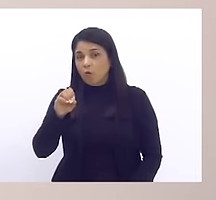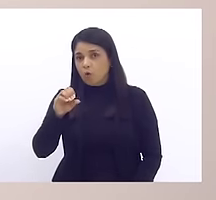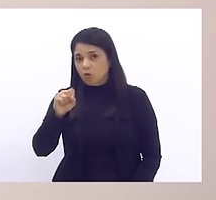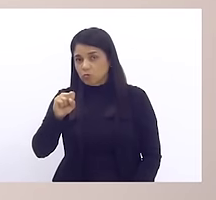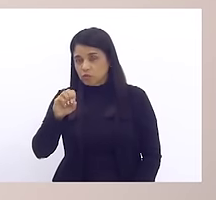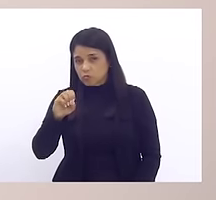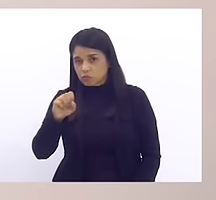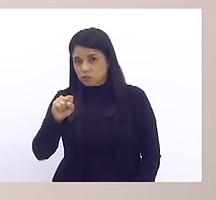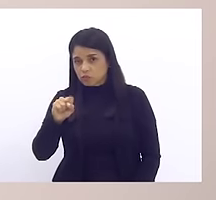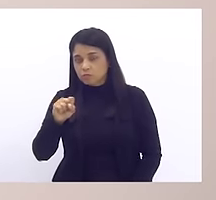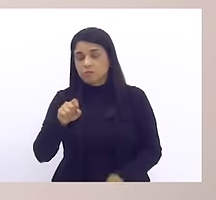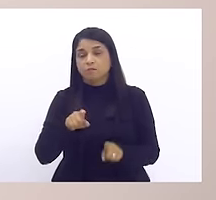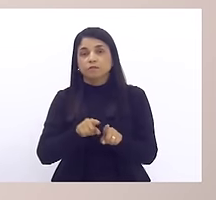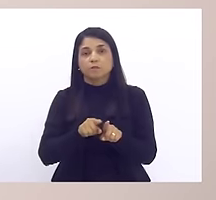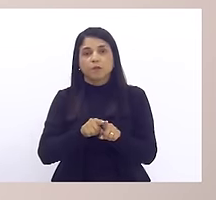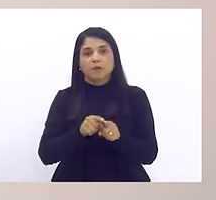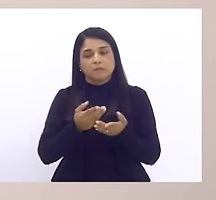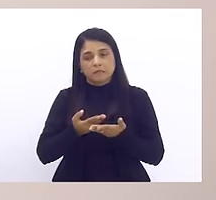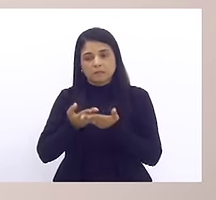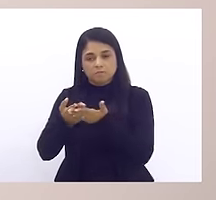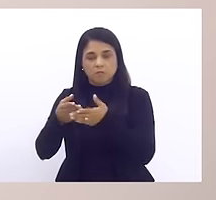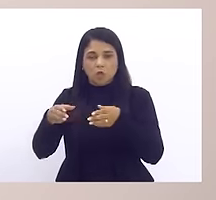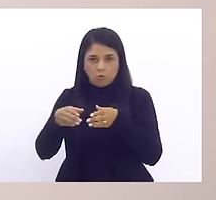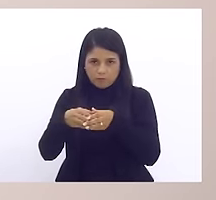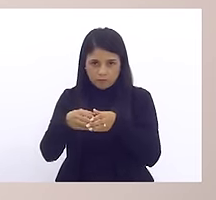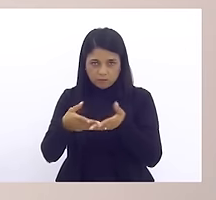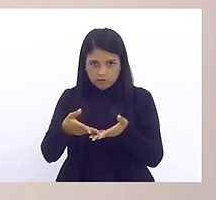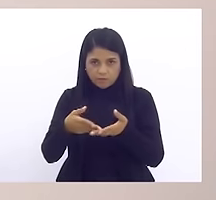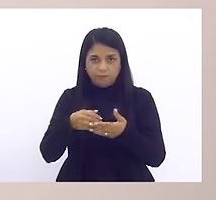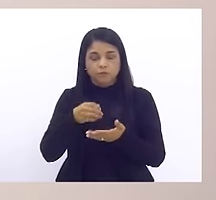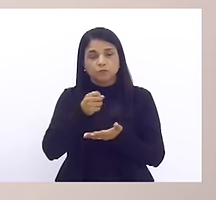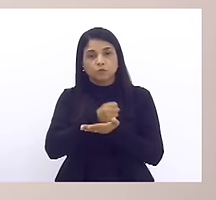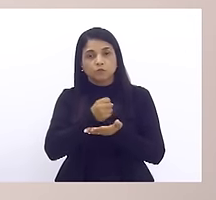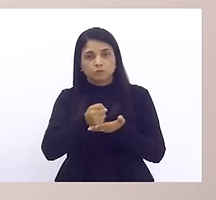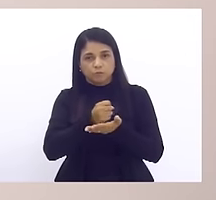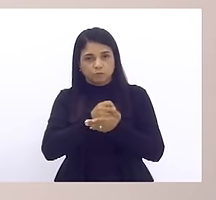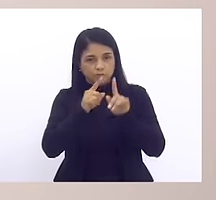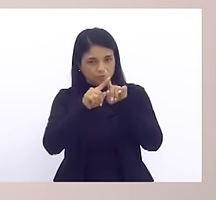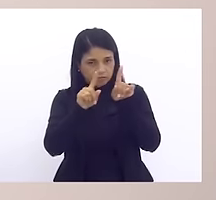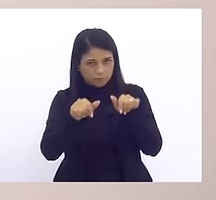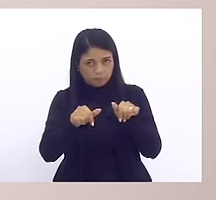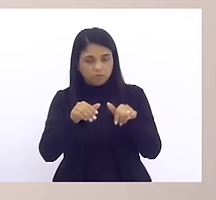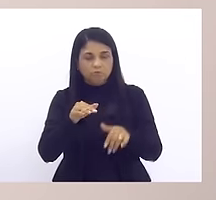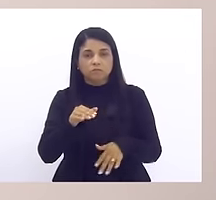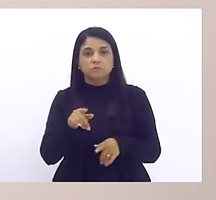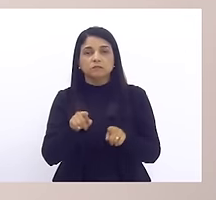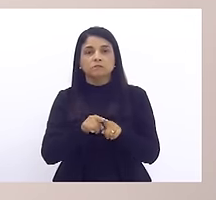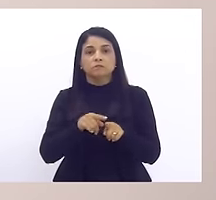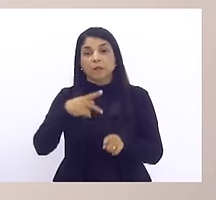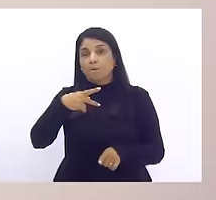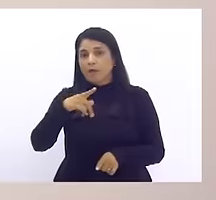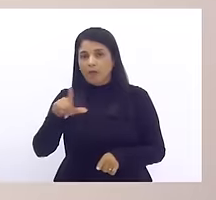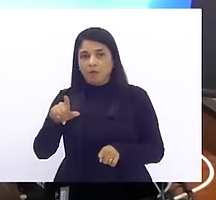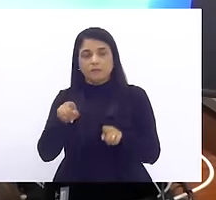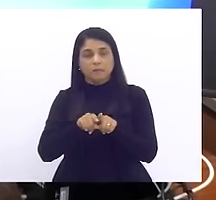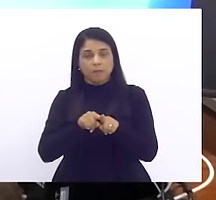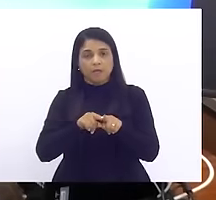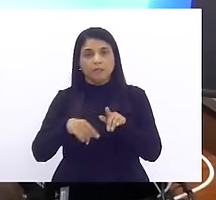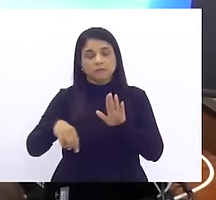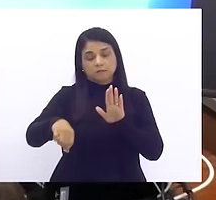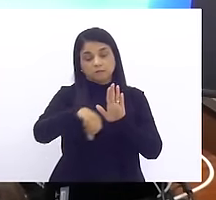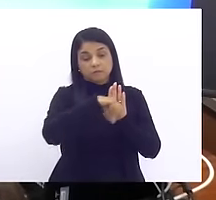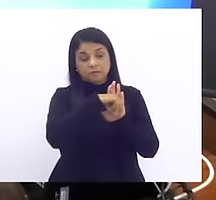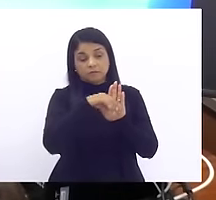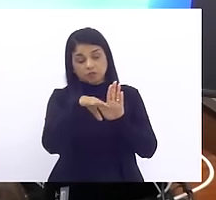que ameaça a comissão os funcionários que são contratados da foto da pl e a ficha criminal de todos eles